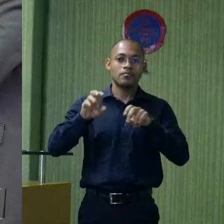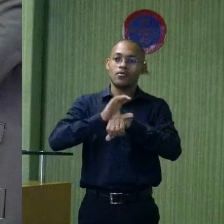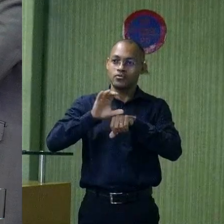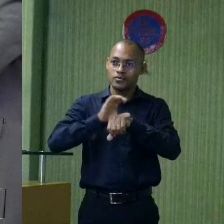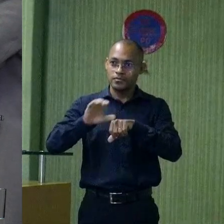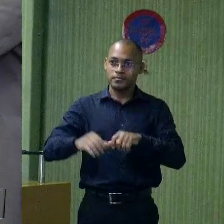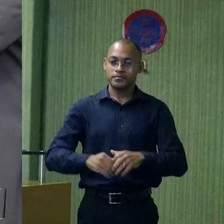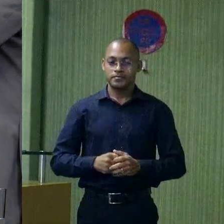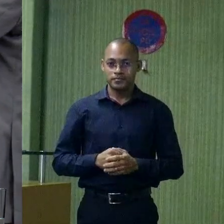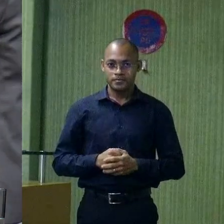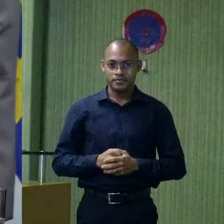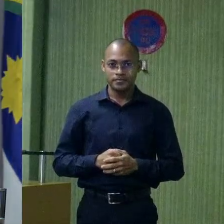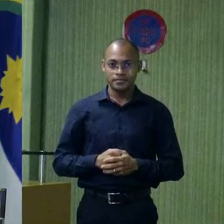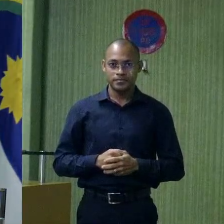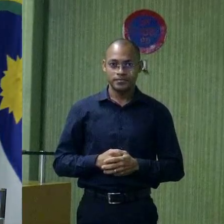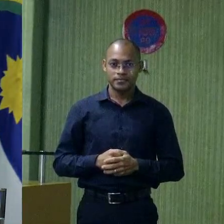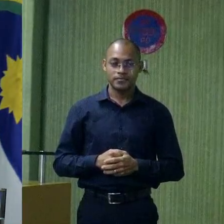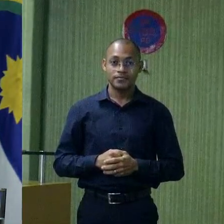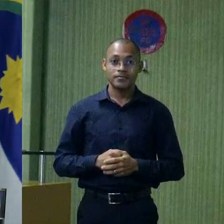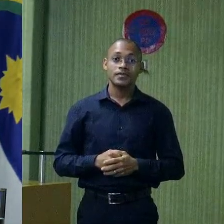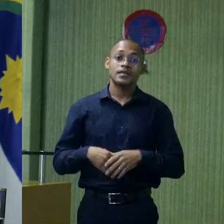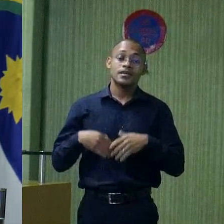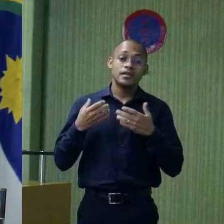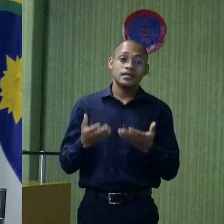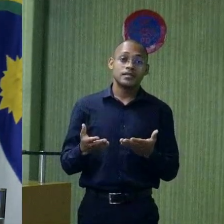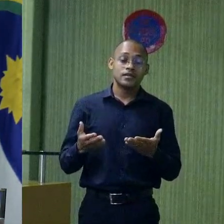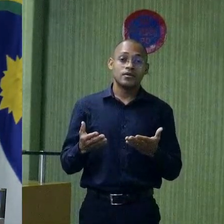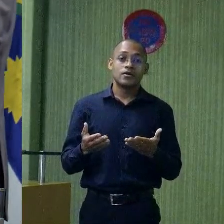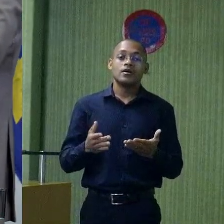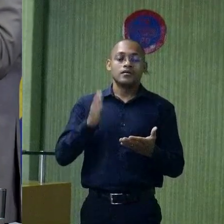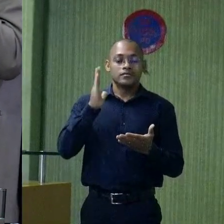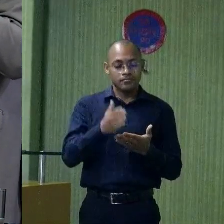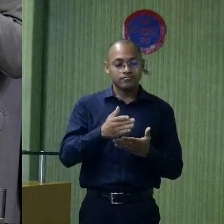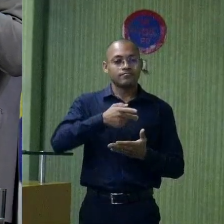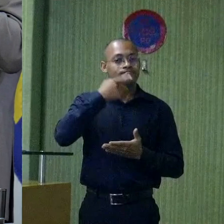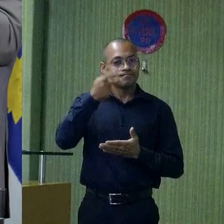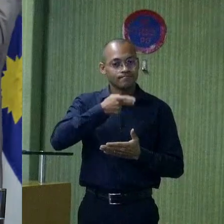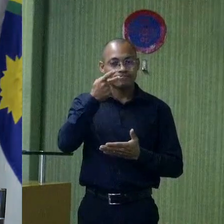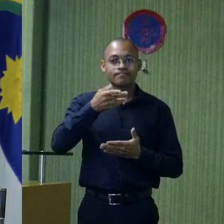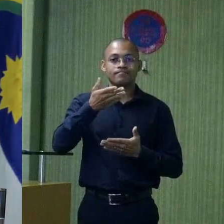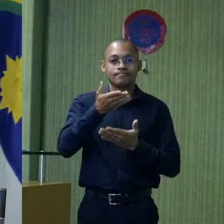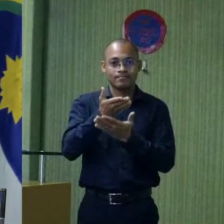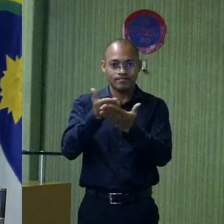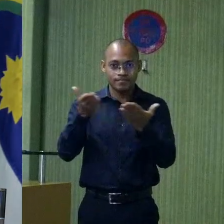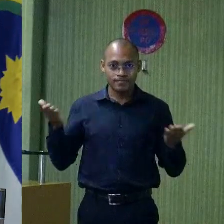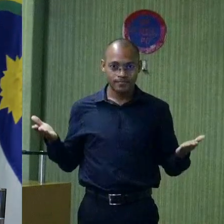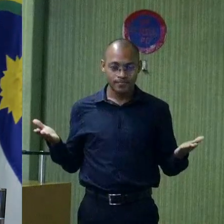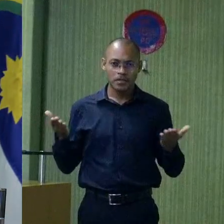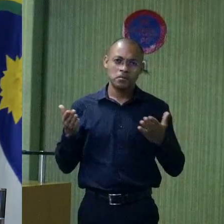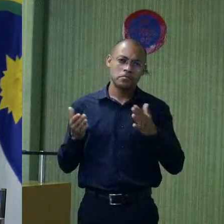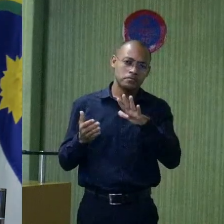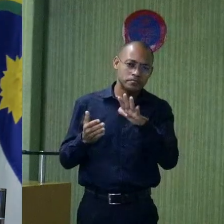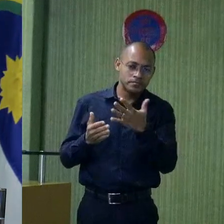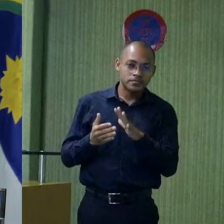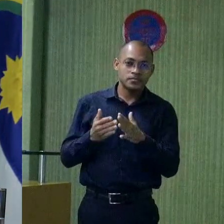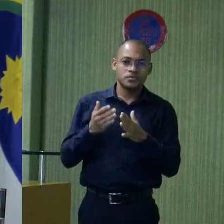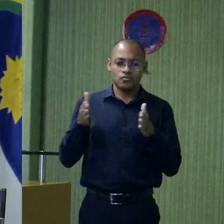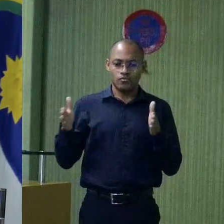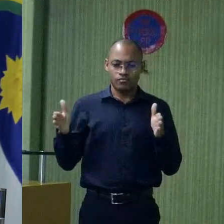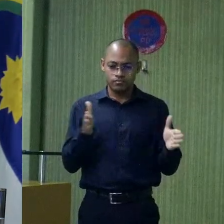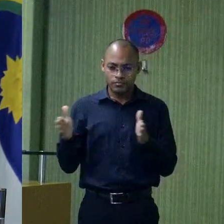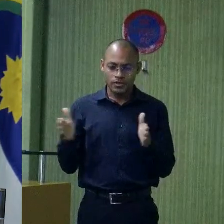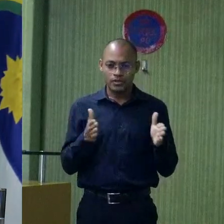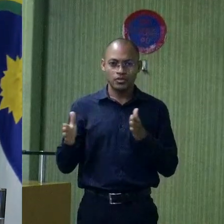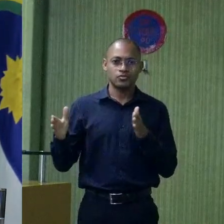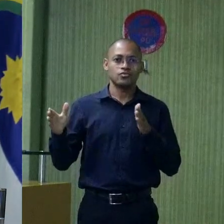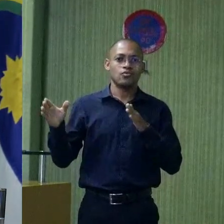constitucional E aí só lembrando para vocês que nós já tivemos né dois pelo menos aí da do período constitucional